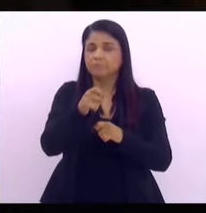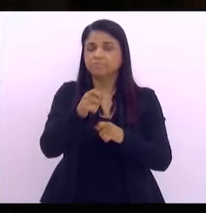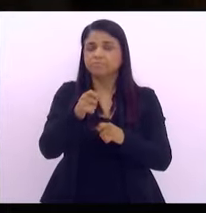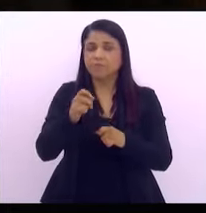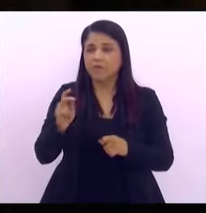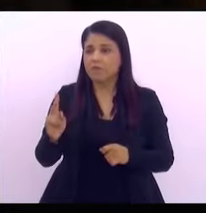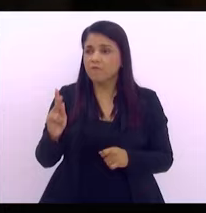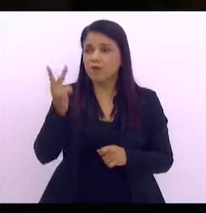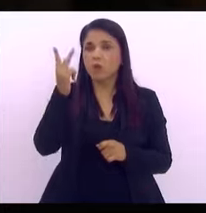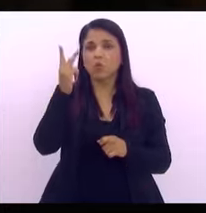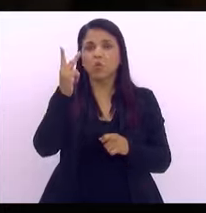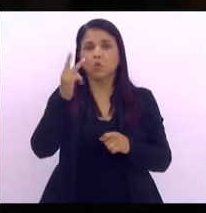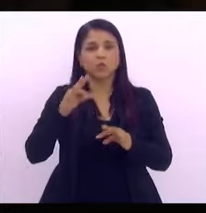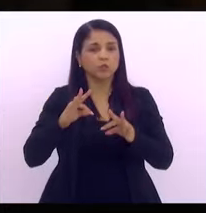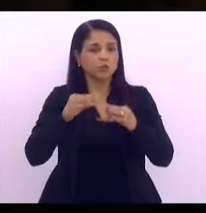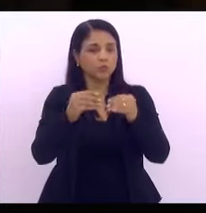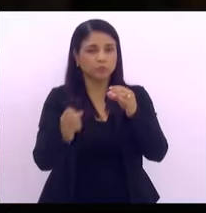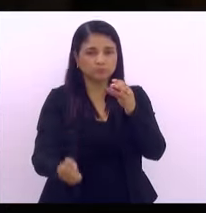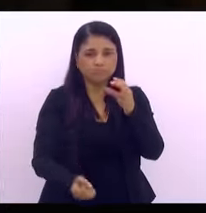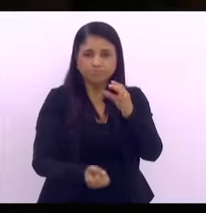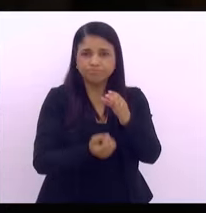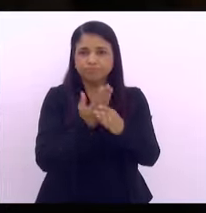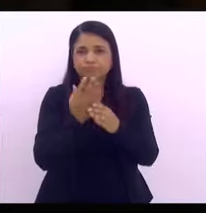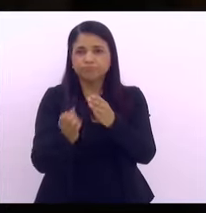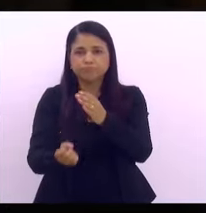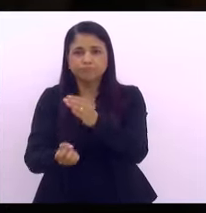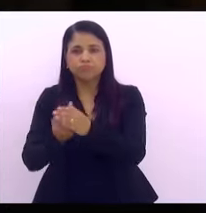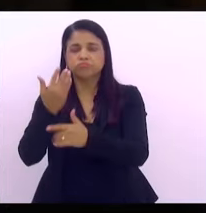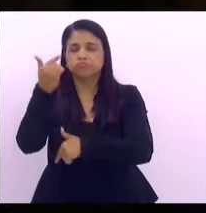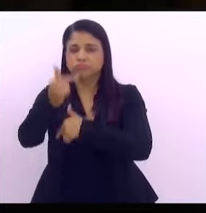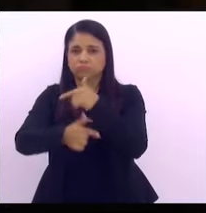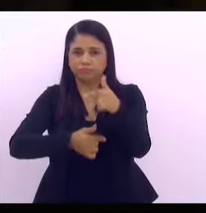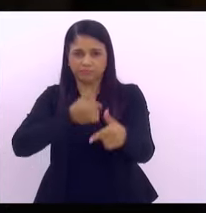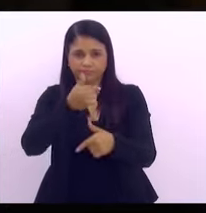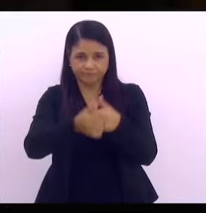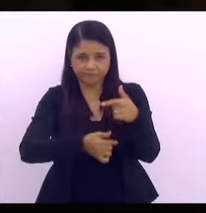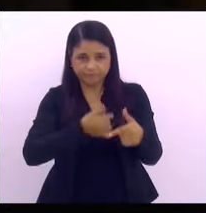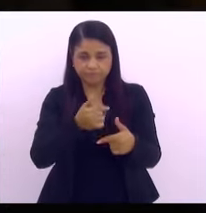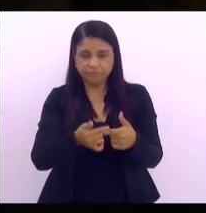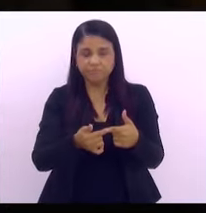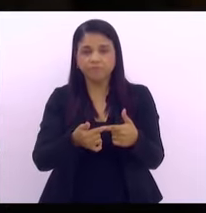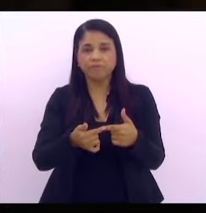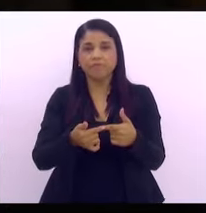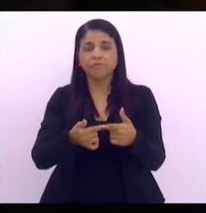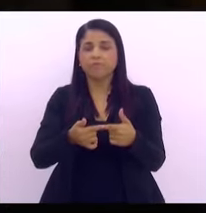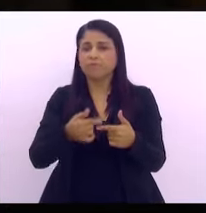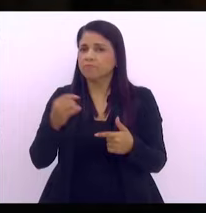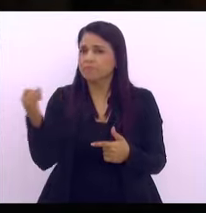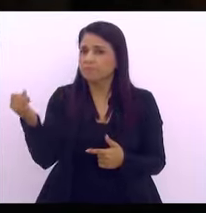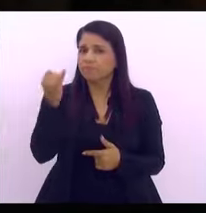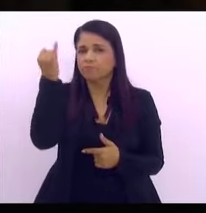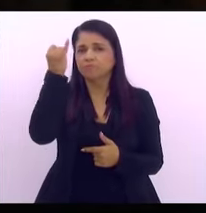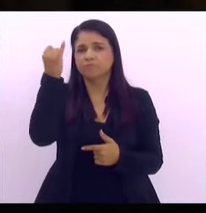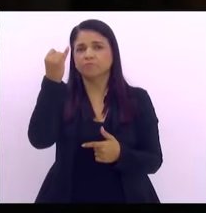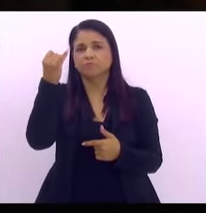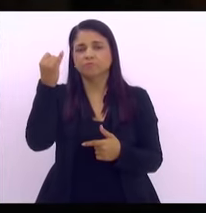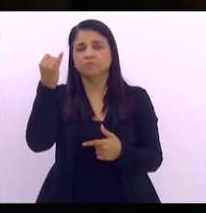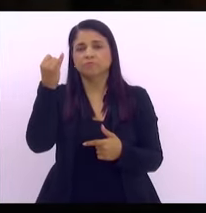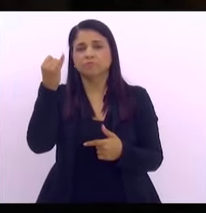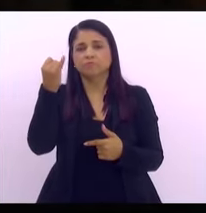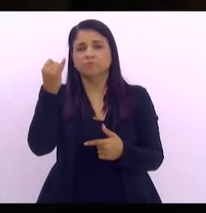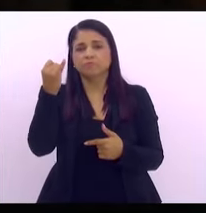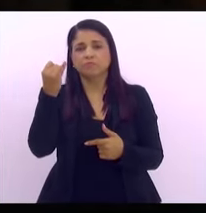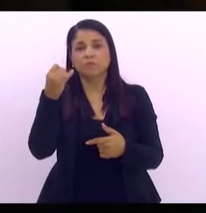é produzido, e são a única força capaz de produzir. Então, é crucial que nós reintegremos, inclusive,